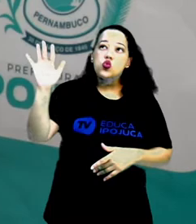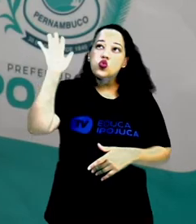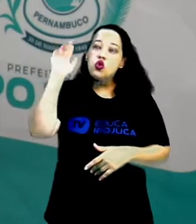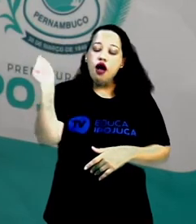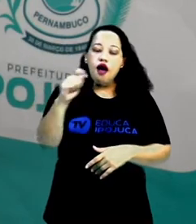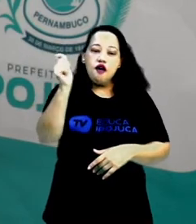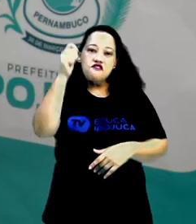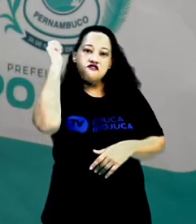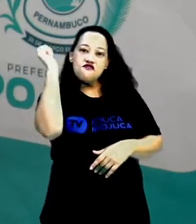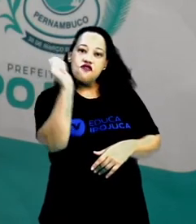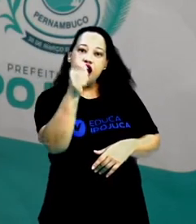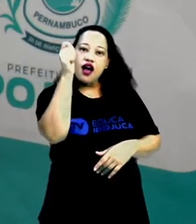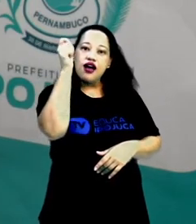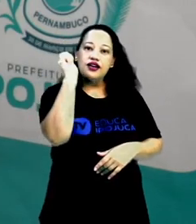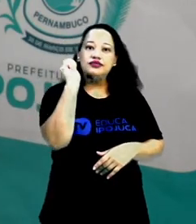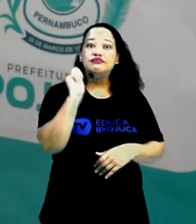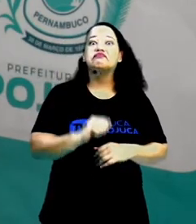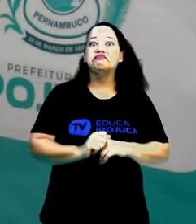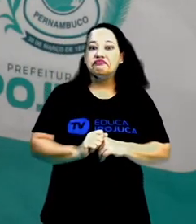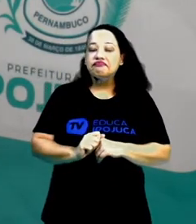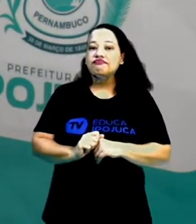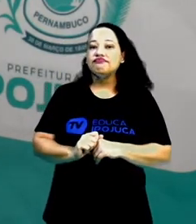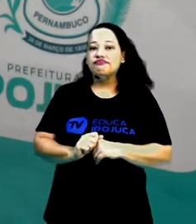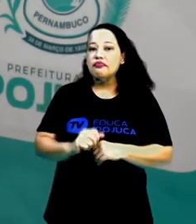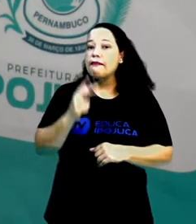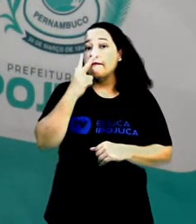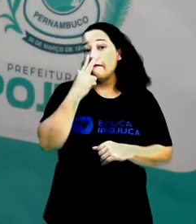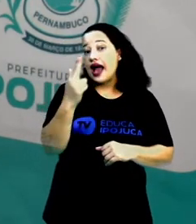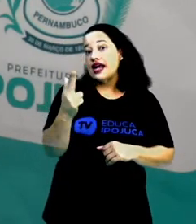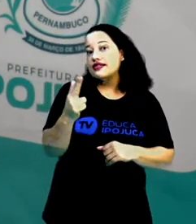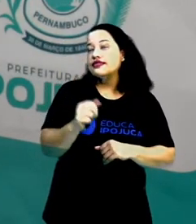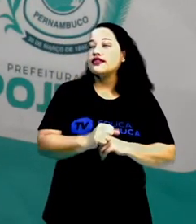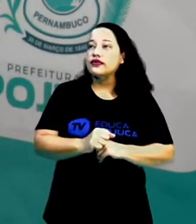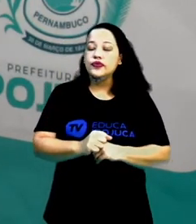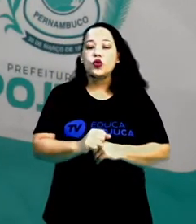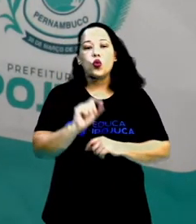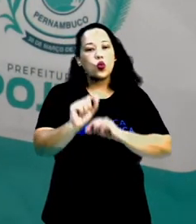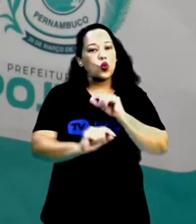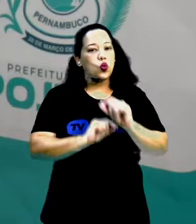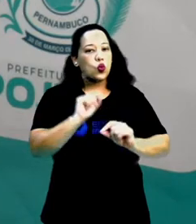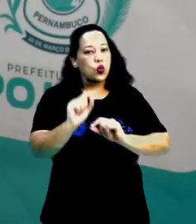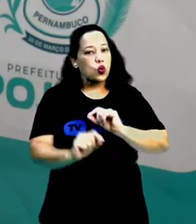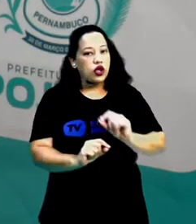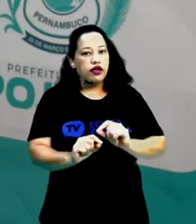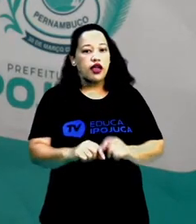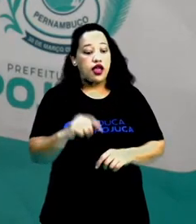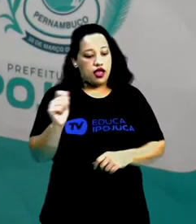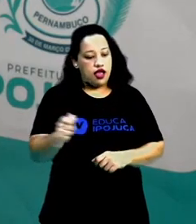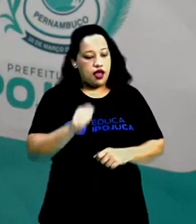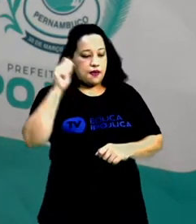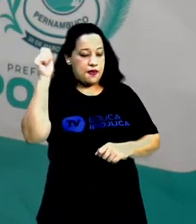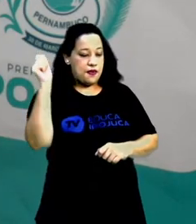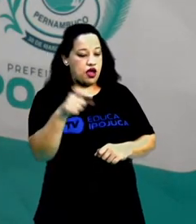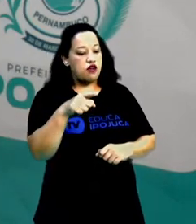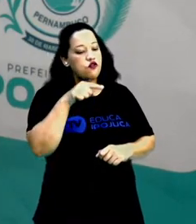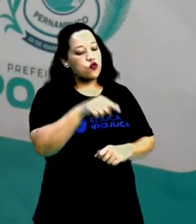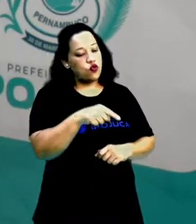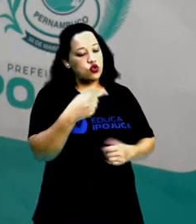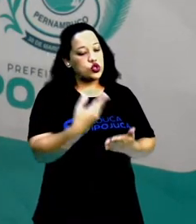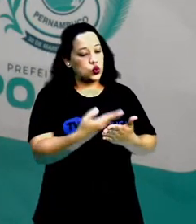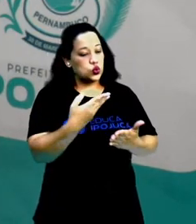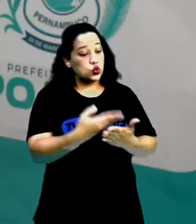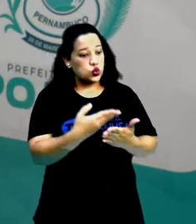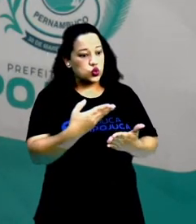a fada madrinha. Parecia e dizia que ela iria ser uma linda